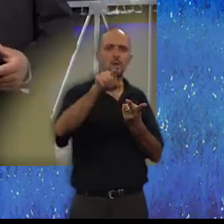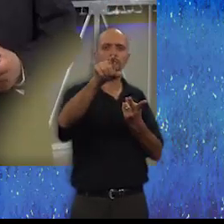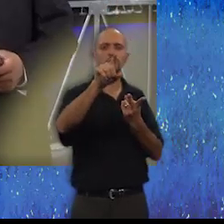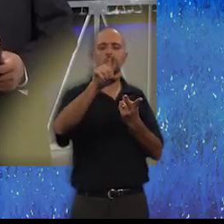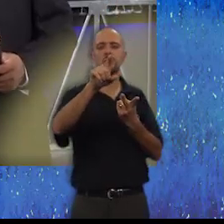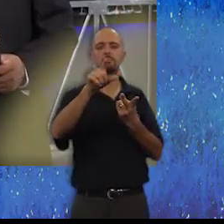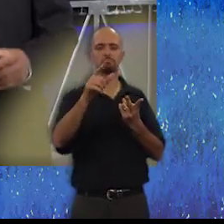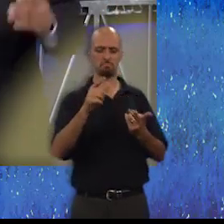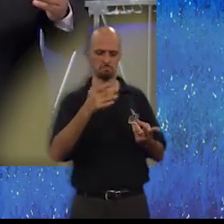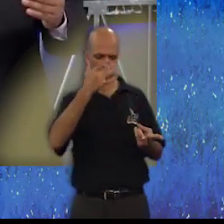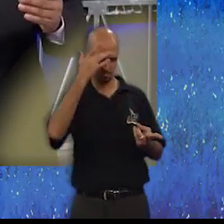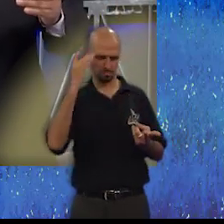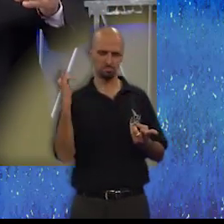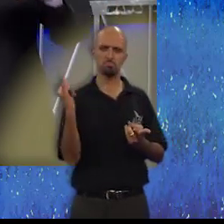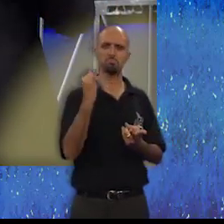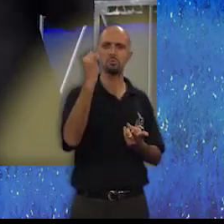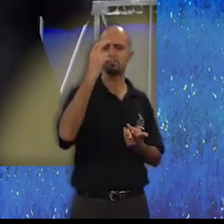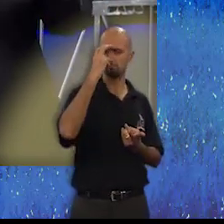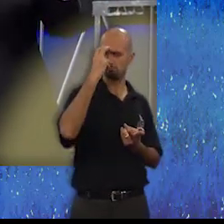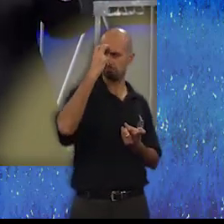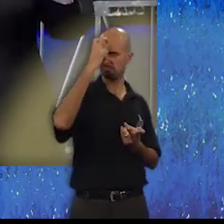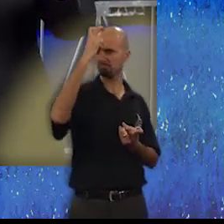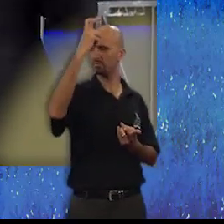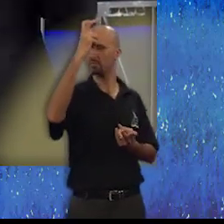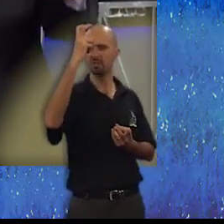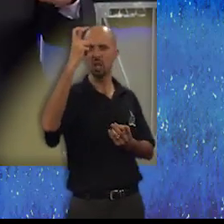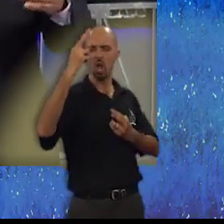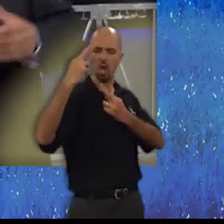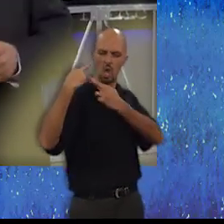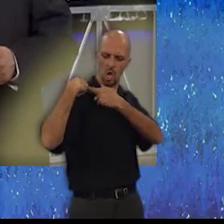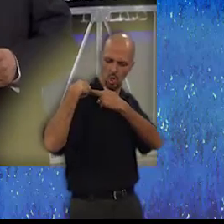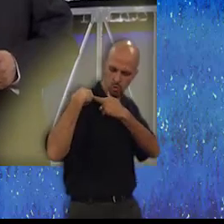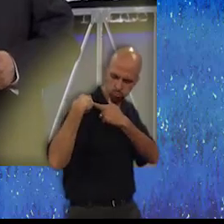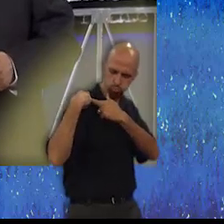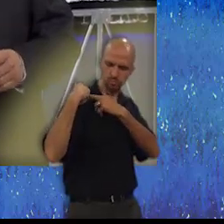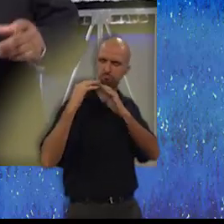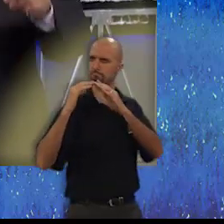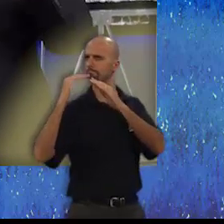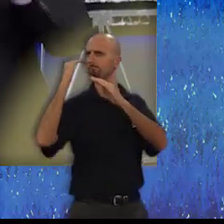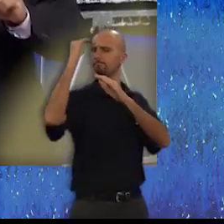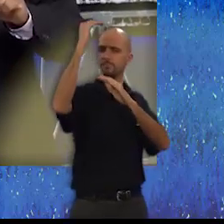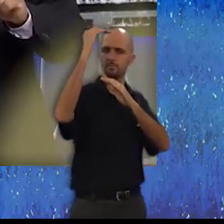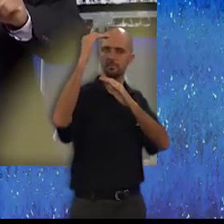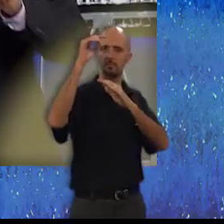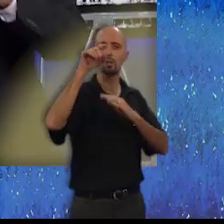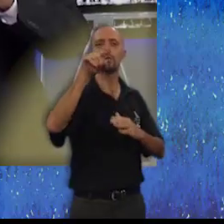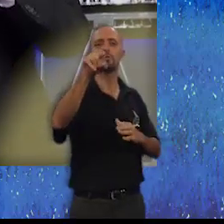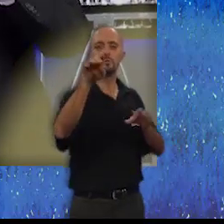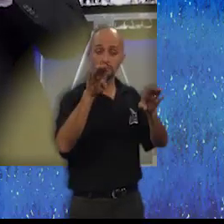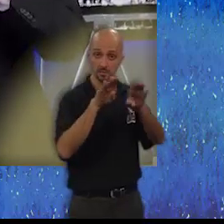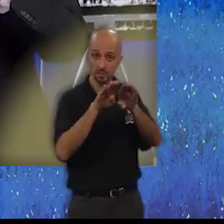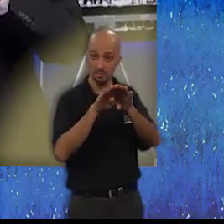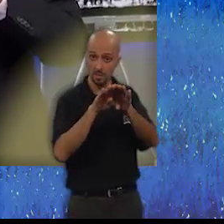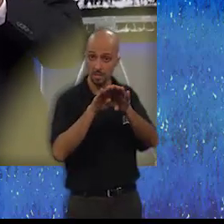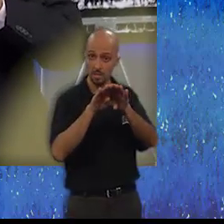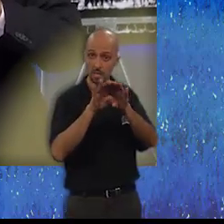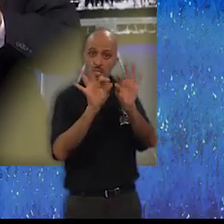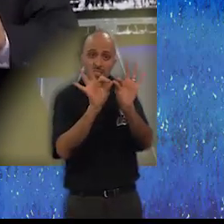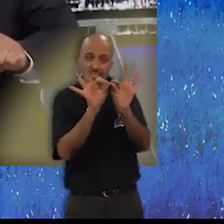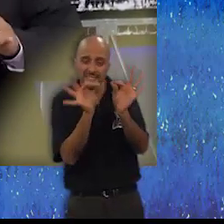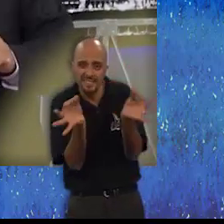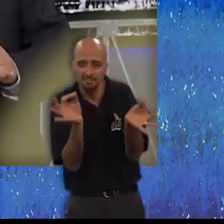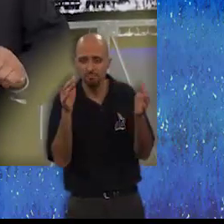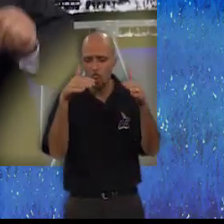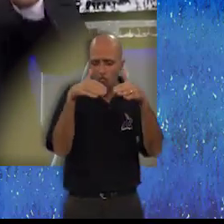na sociedade, você que tem uma posição elevada na sociedade, mas Jesus está chamando você que é uma pessoa